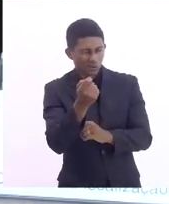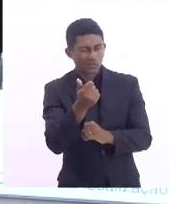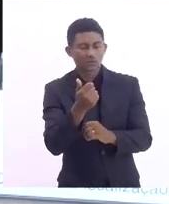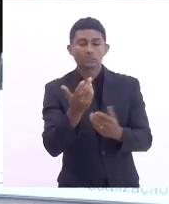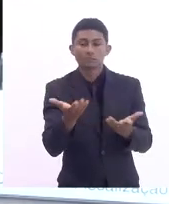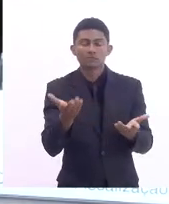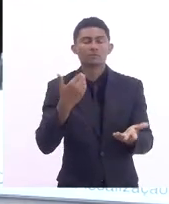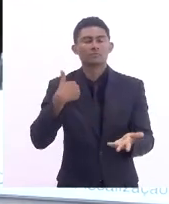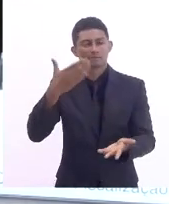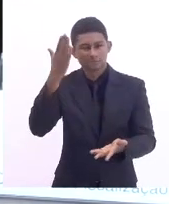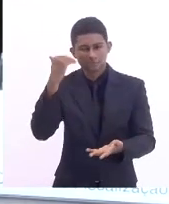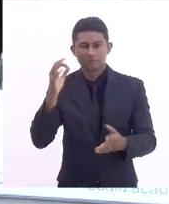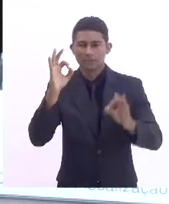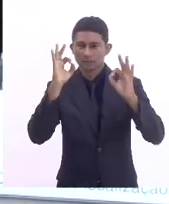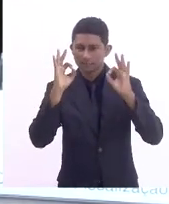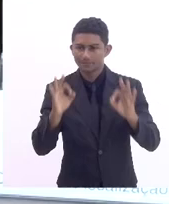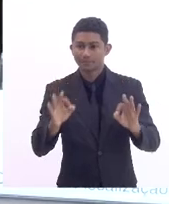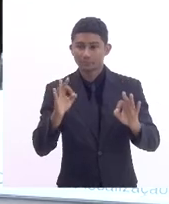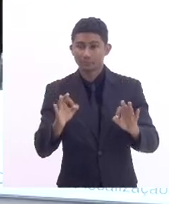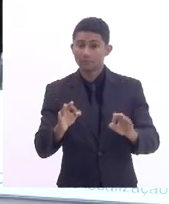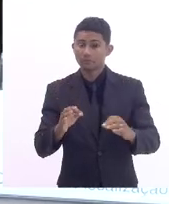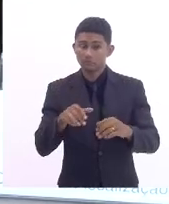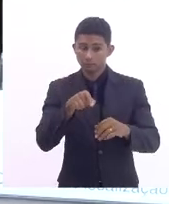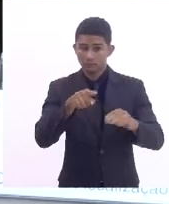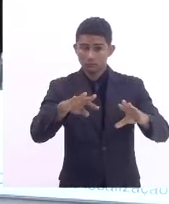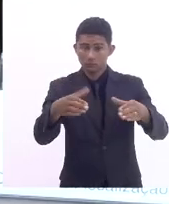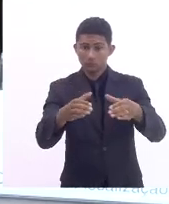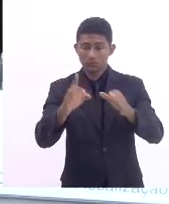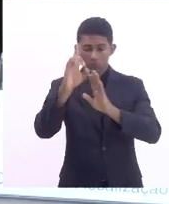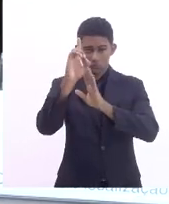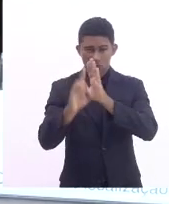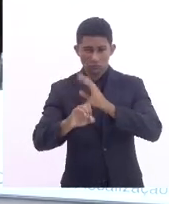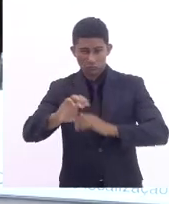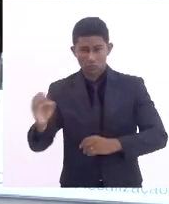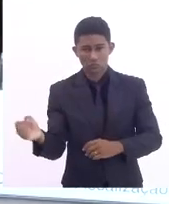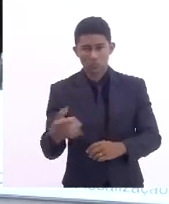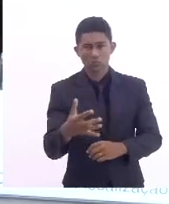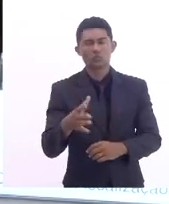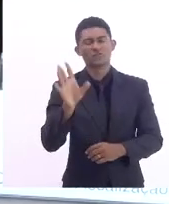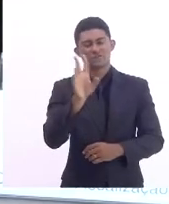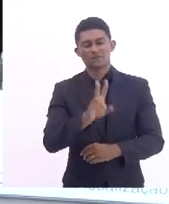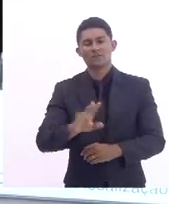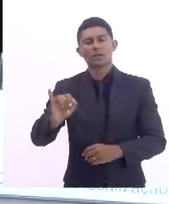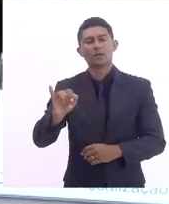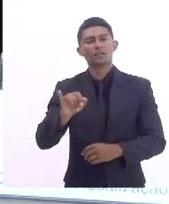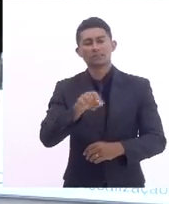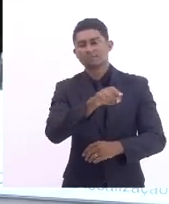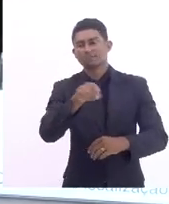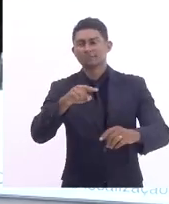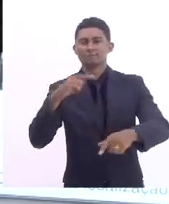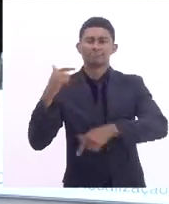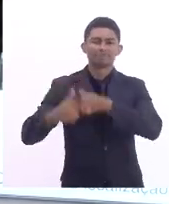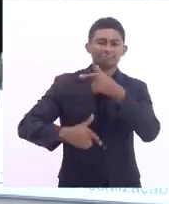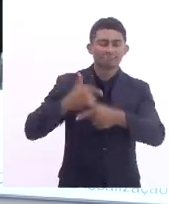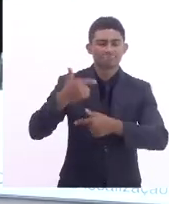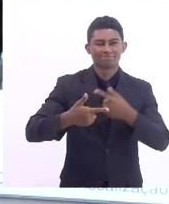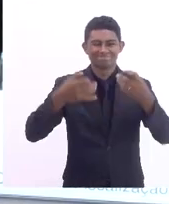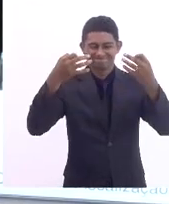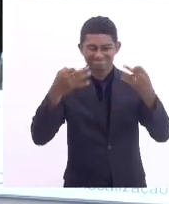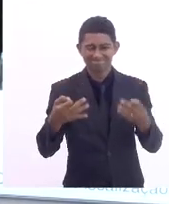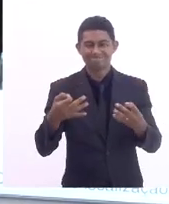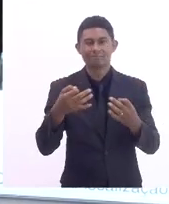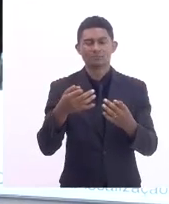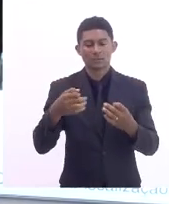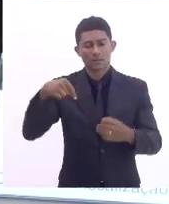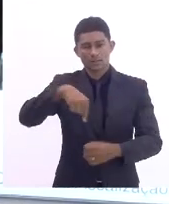com isto não é a nova diretoria vai ter a oportunidade de fazer um grande trabalho que a sociedade